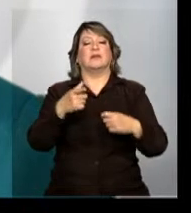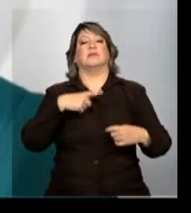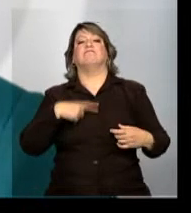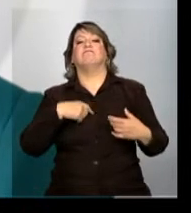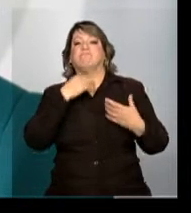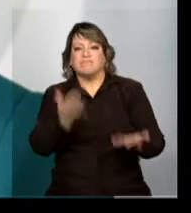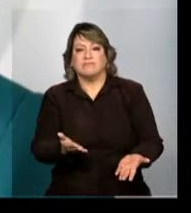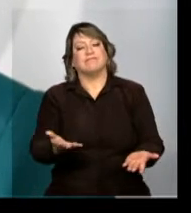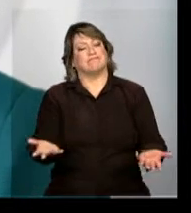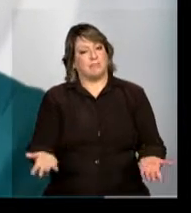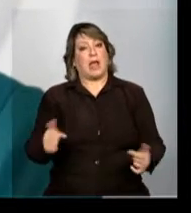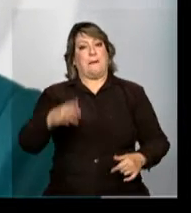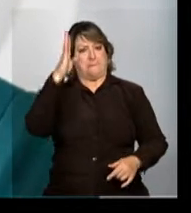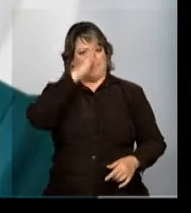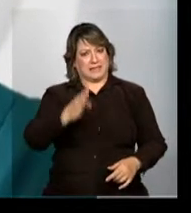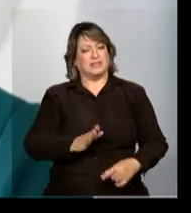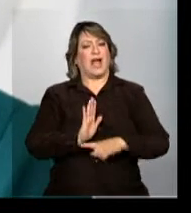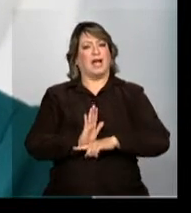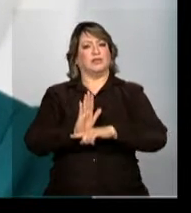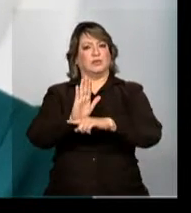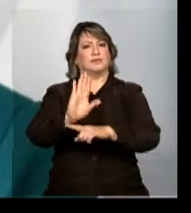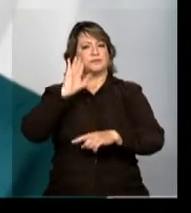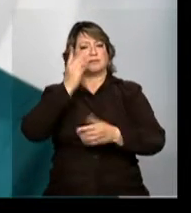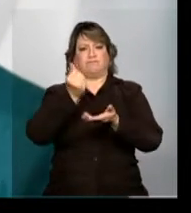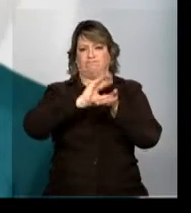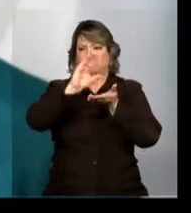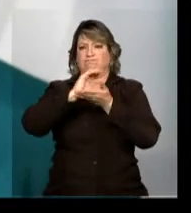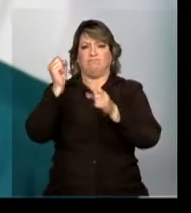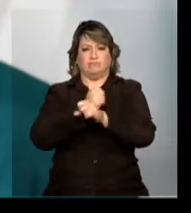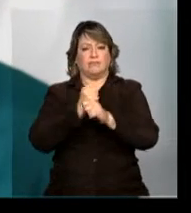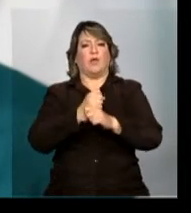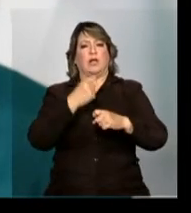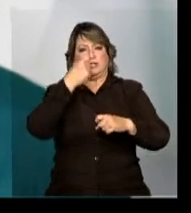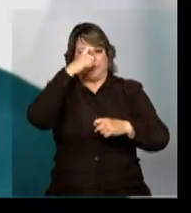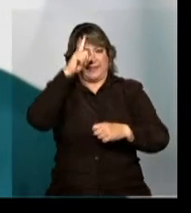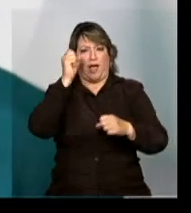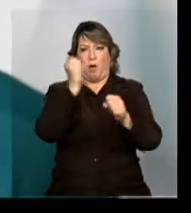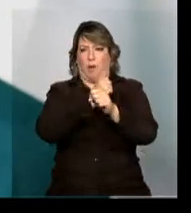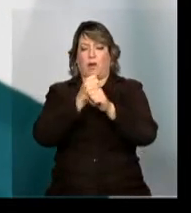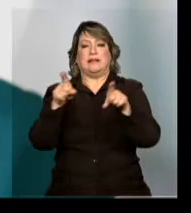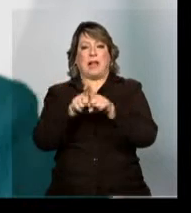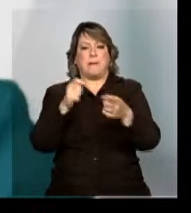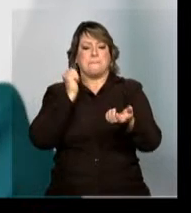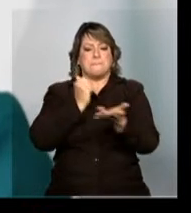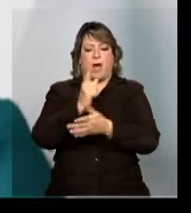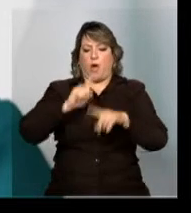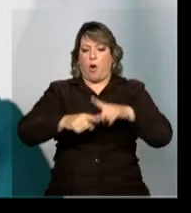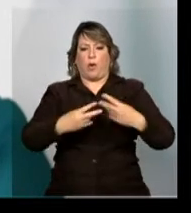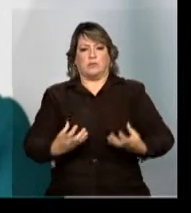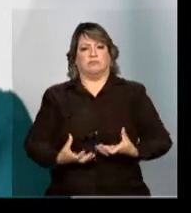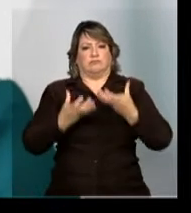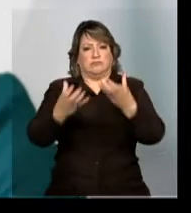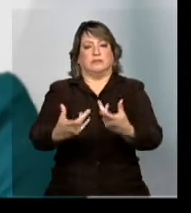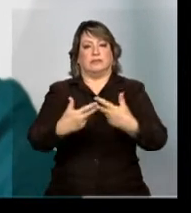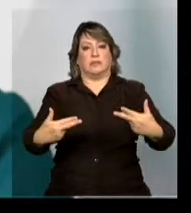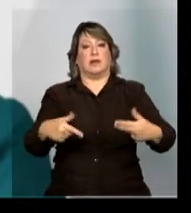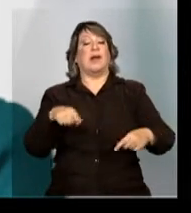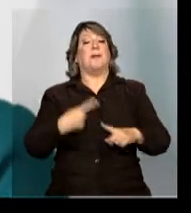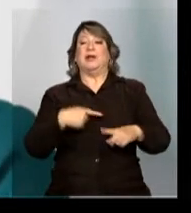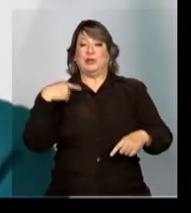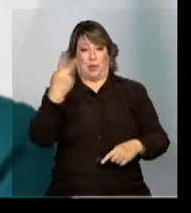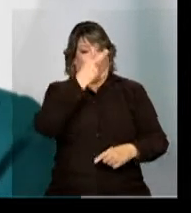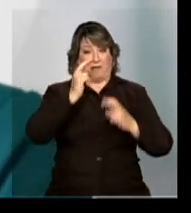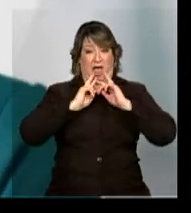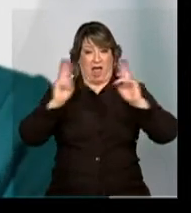precisa fazer mais investimentos em hospitais e equipamentos porém a falta de médicos é a queixa mais